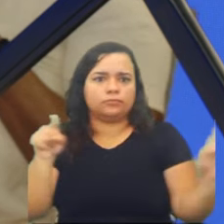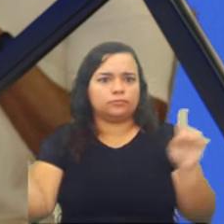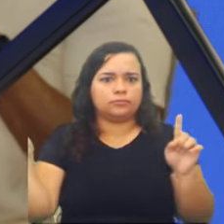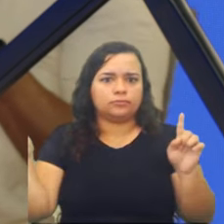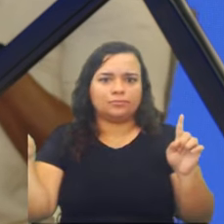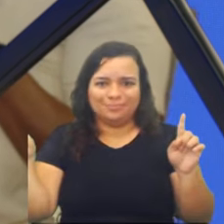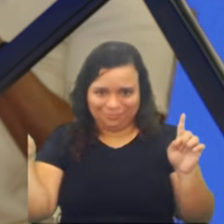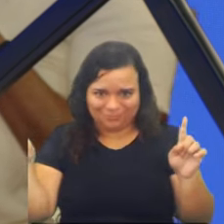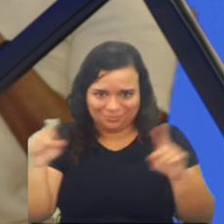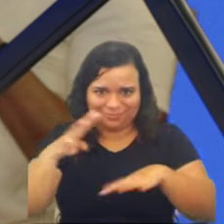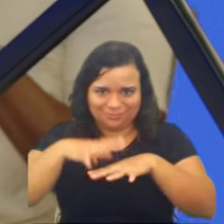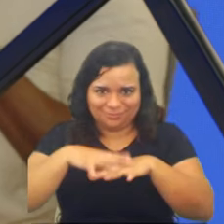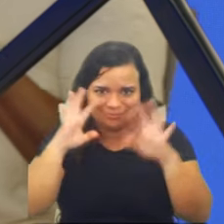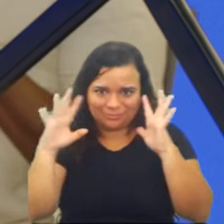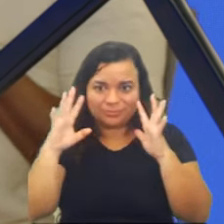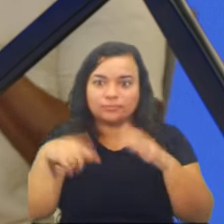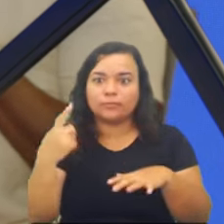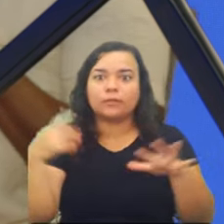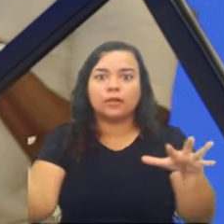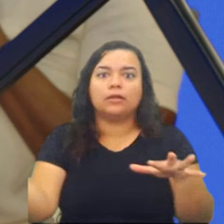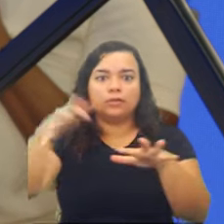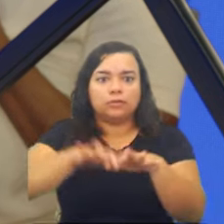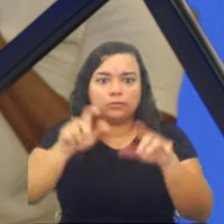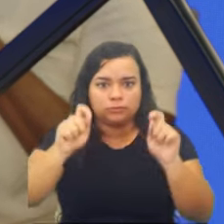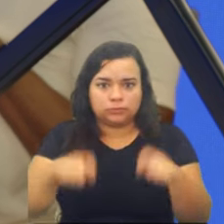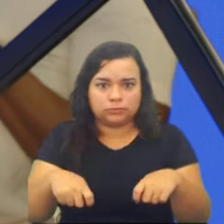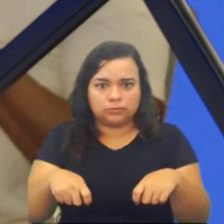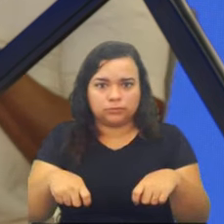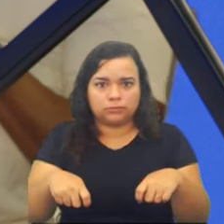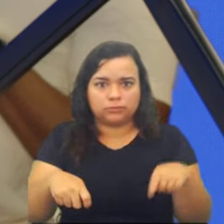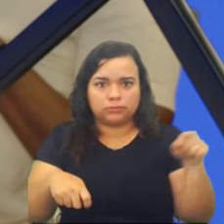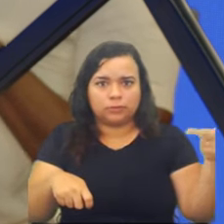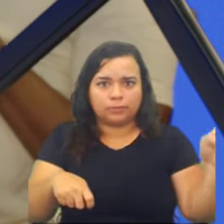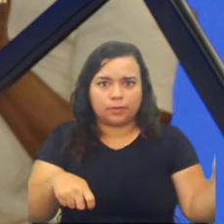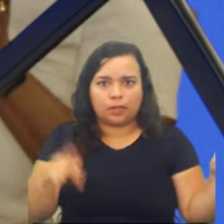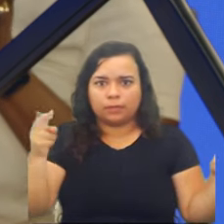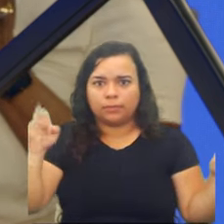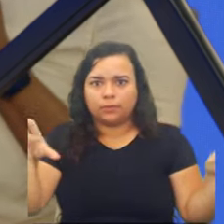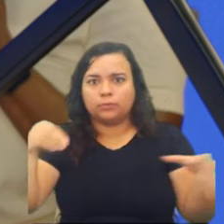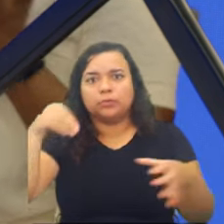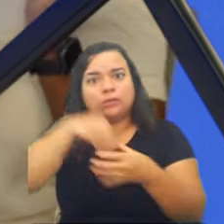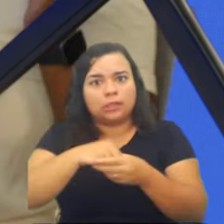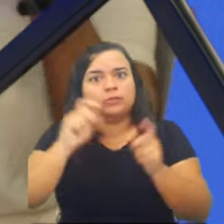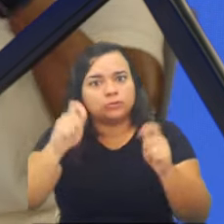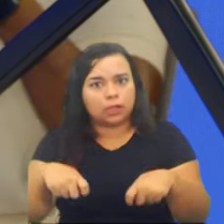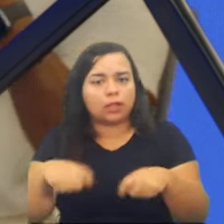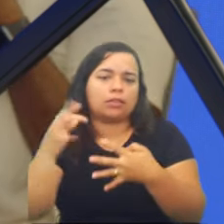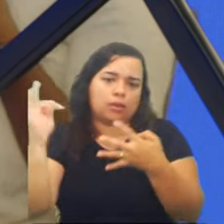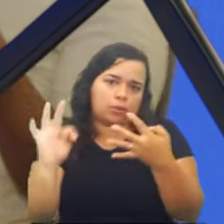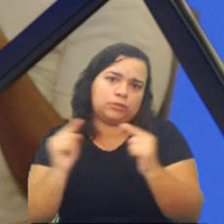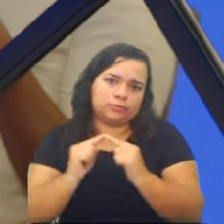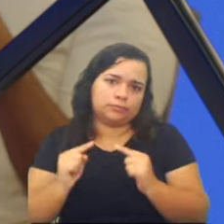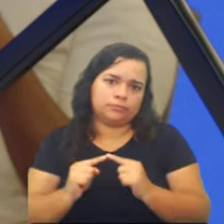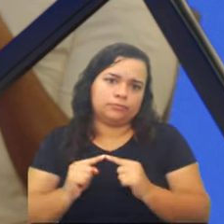pert A então a gente consegue incluir um par dentro de um primo eu posso incluir teoria